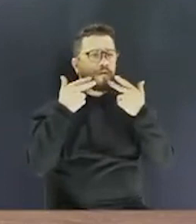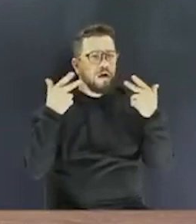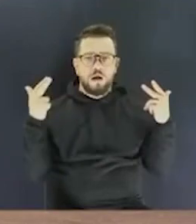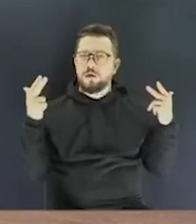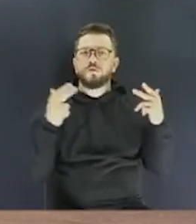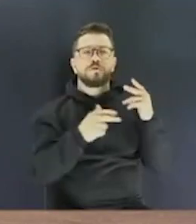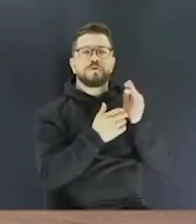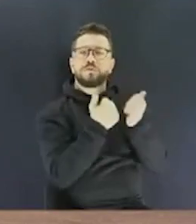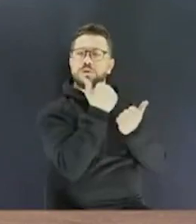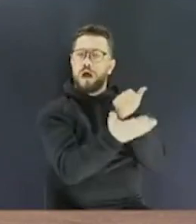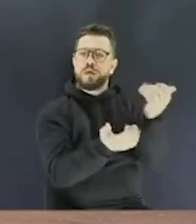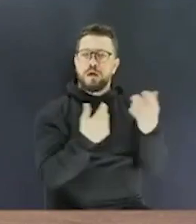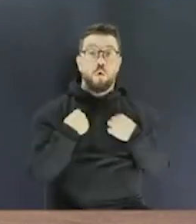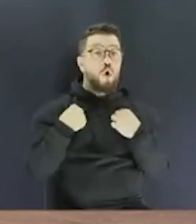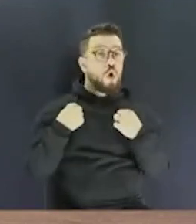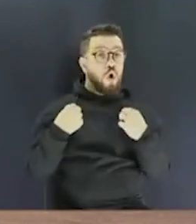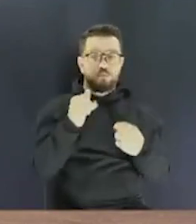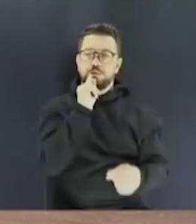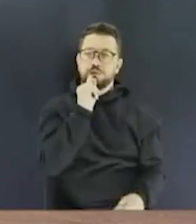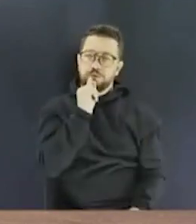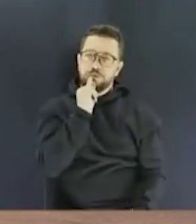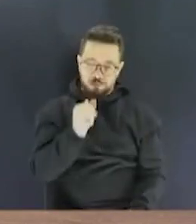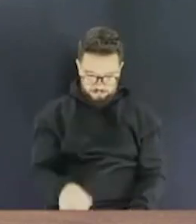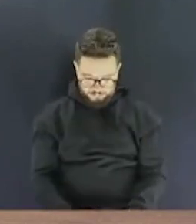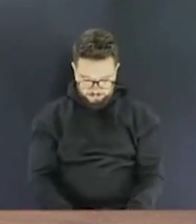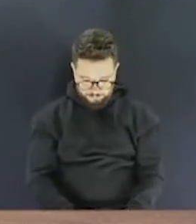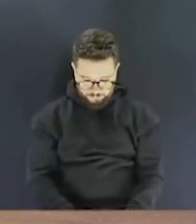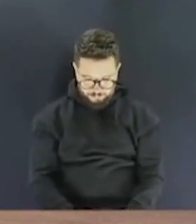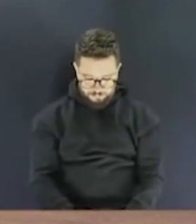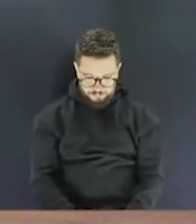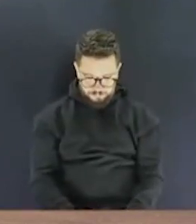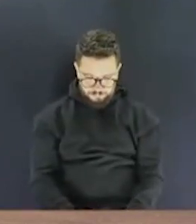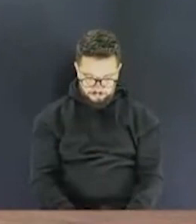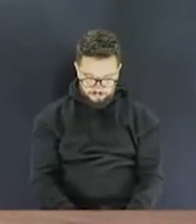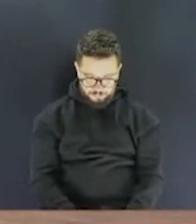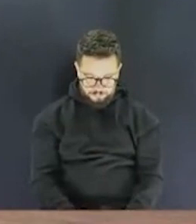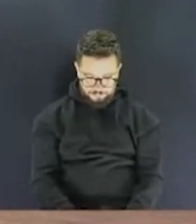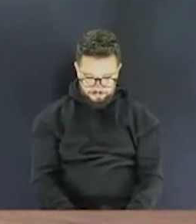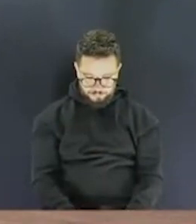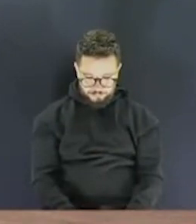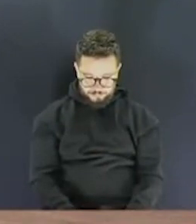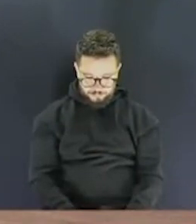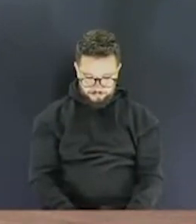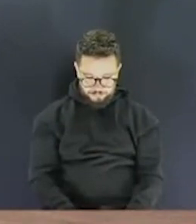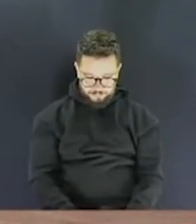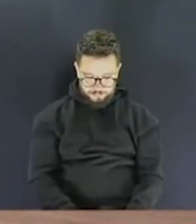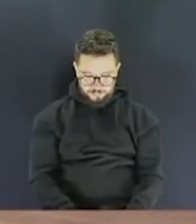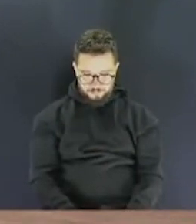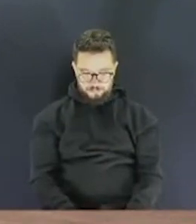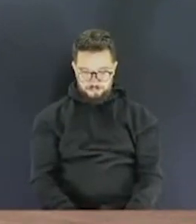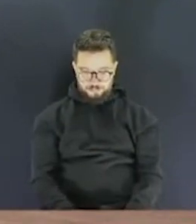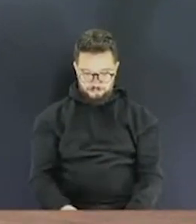roupas, para o Rio Grande do Sul. Só não viajou ontem, porque a chuva voltou, né? E aí